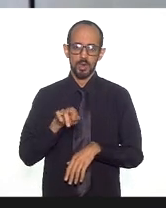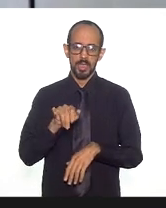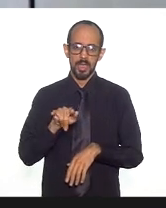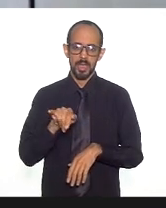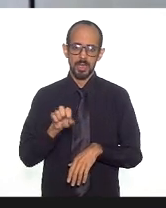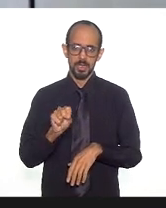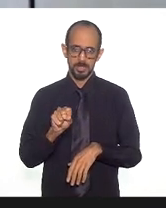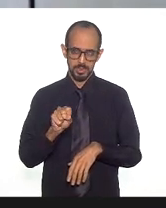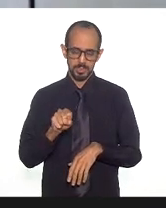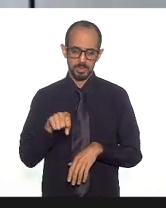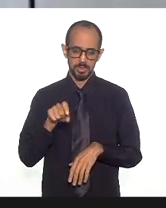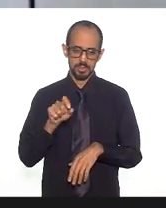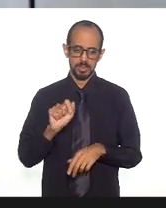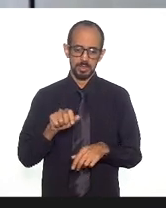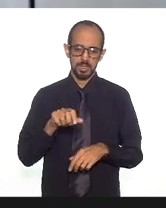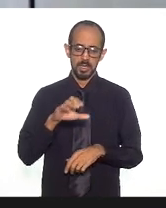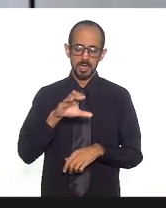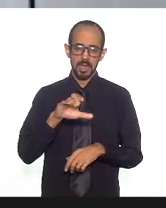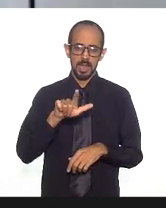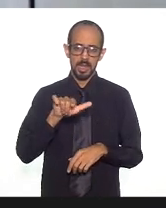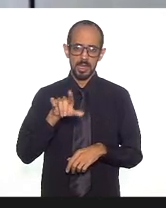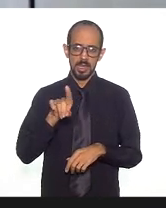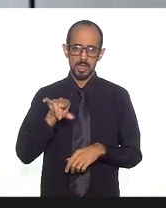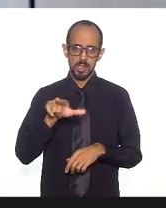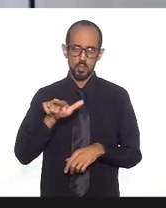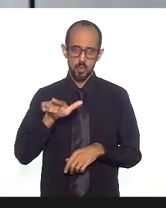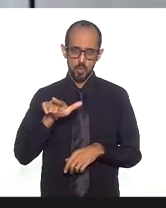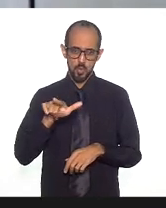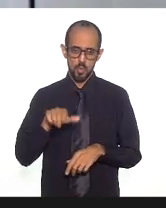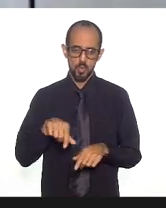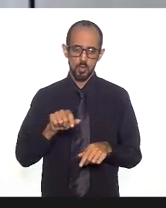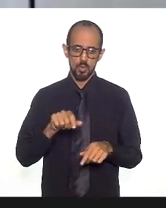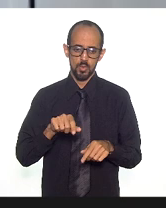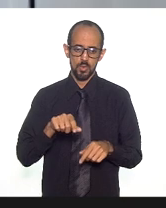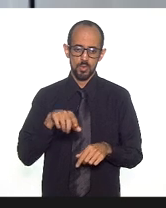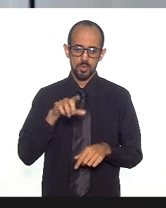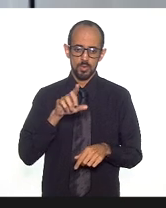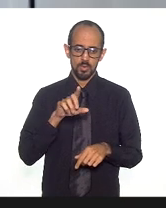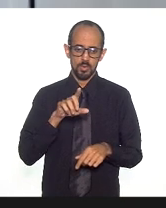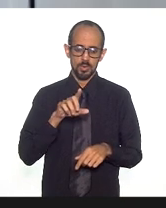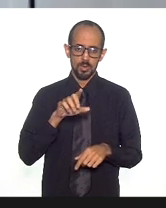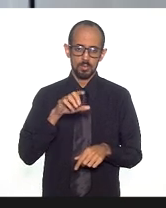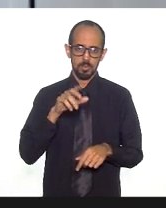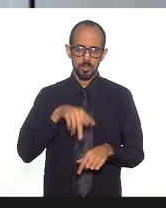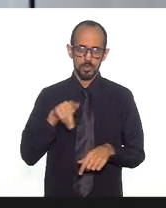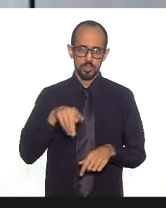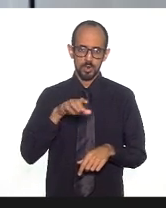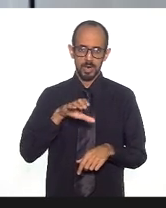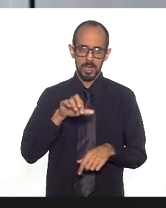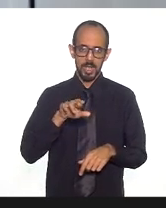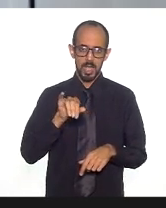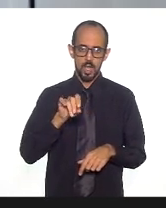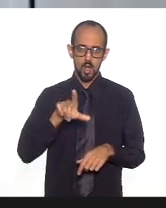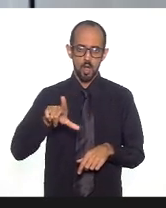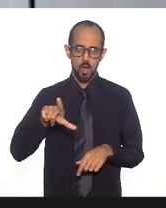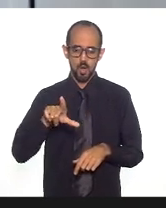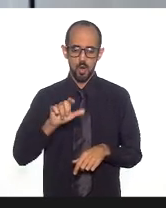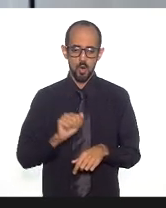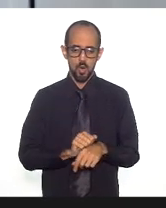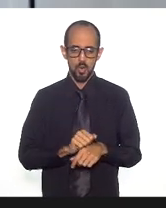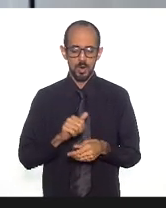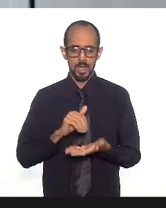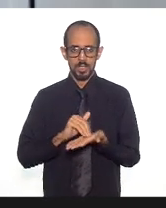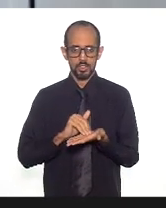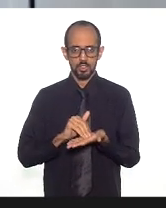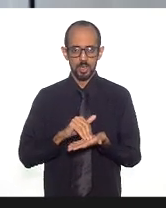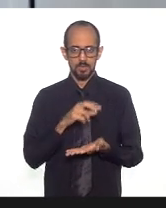à Distância, o professor Calil, do DGAF, a professora Carol, querida nossa chefe de gabinete, e